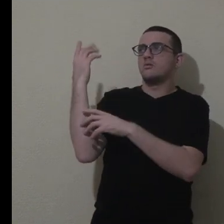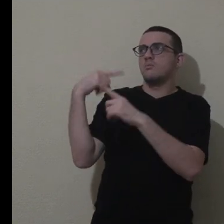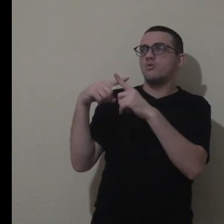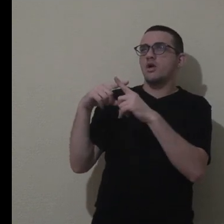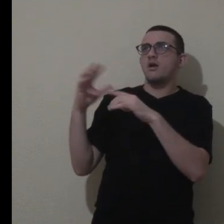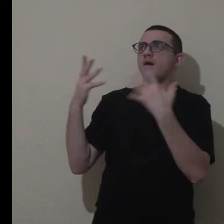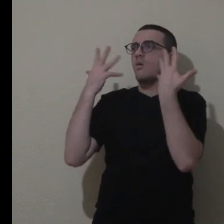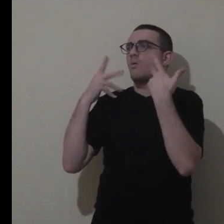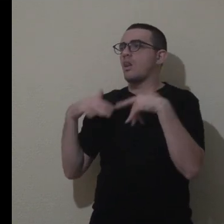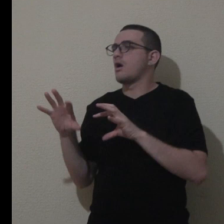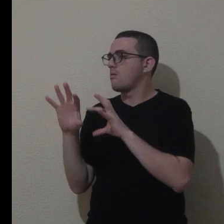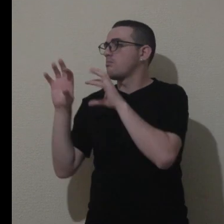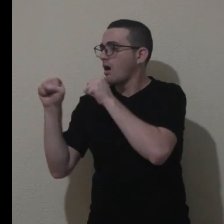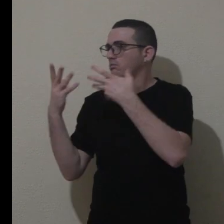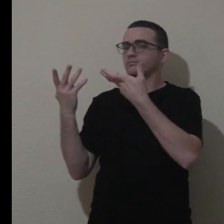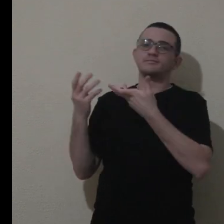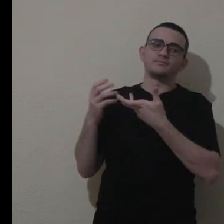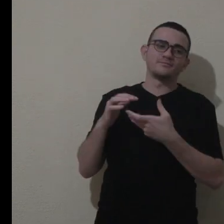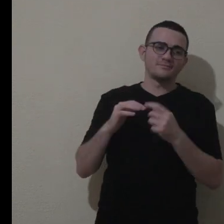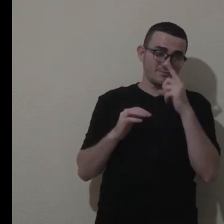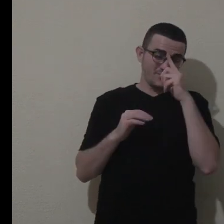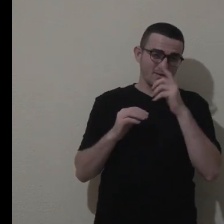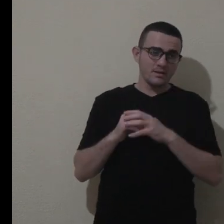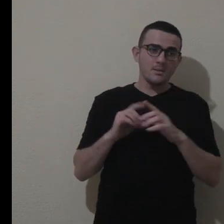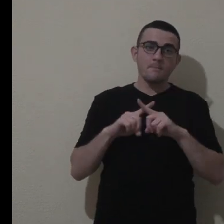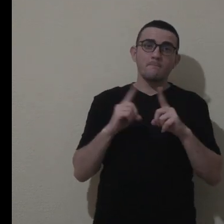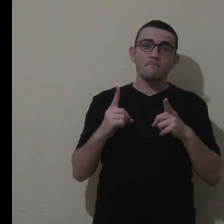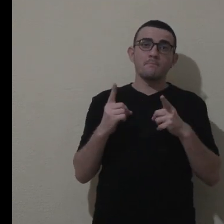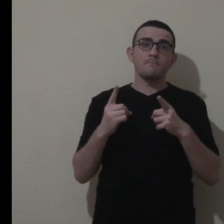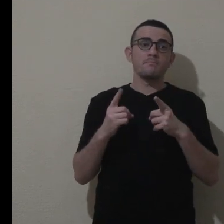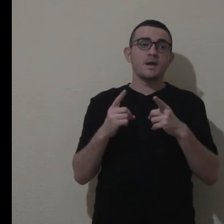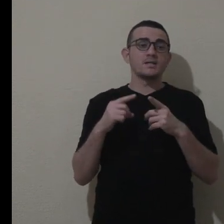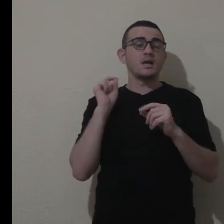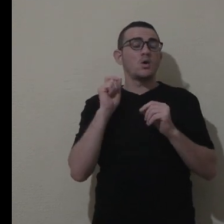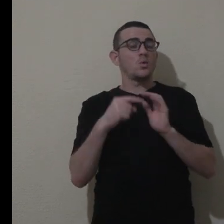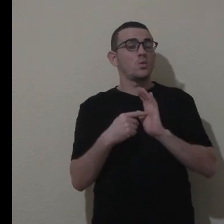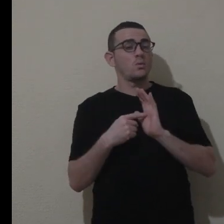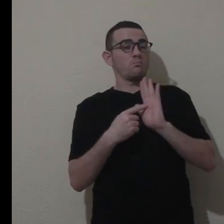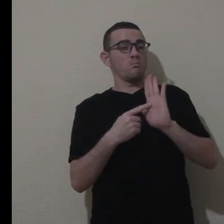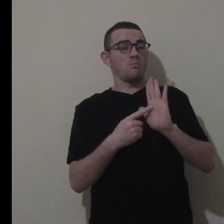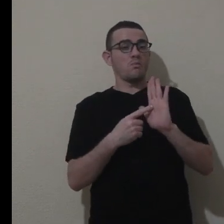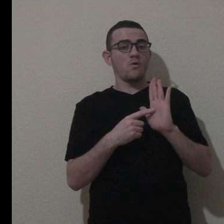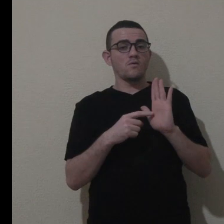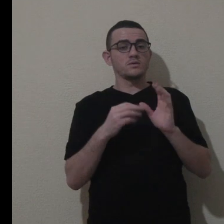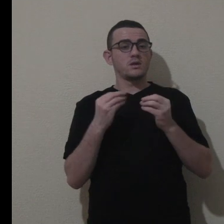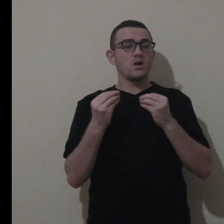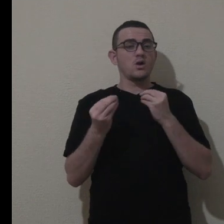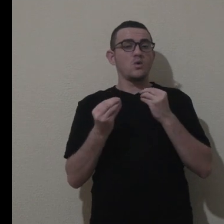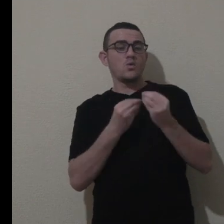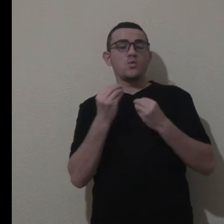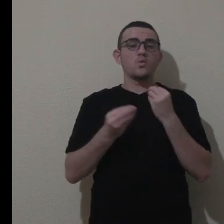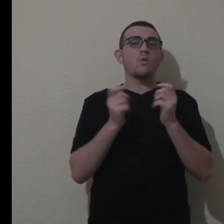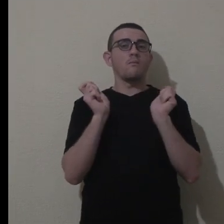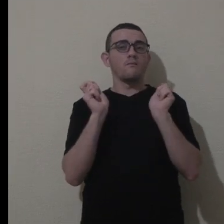meio ambiente. Via um leão, te devorava, né? Mas ele te colocava em xeque, né? Colocava a gente em xeque